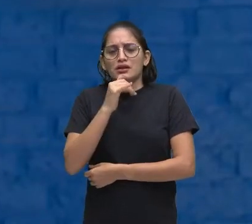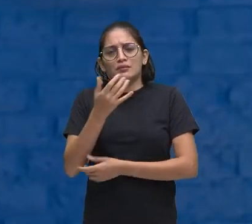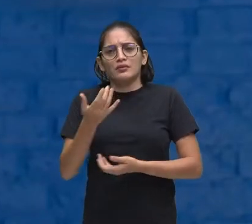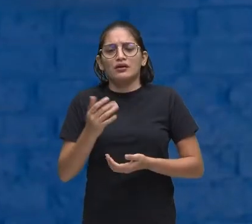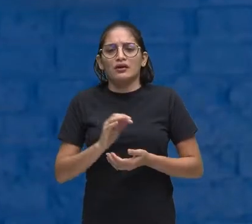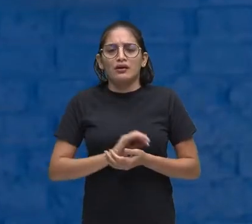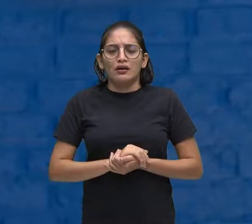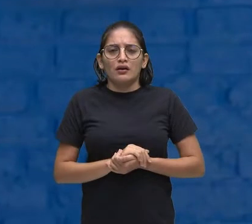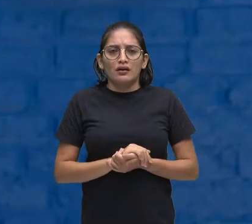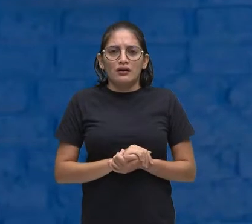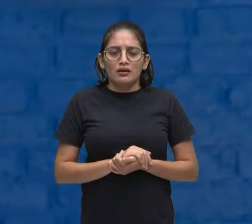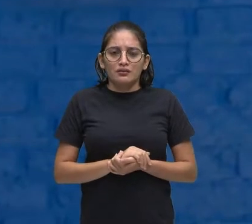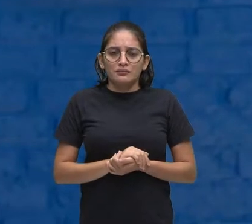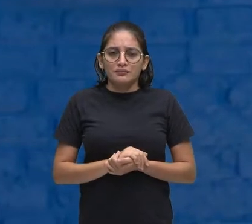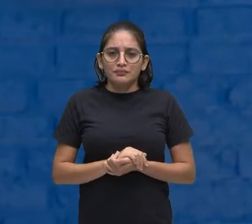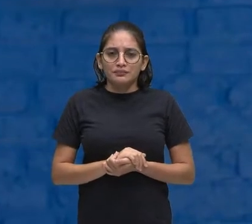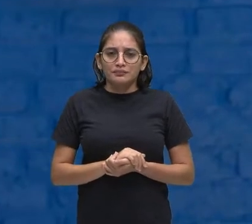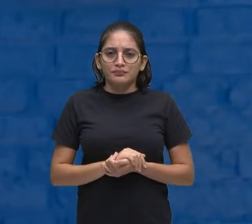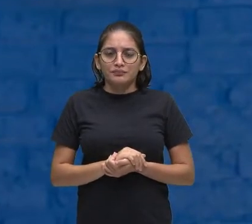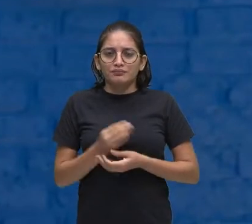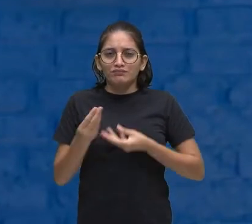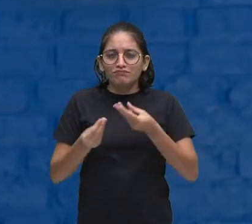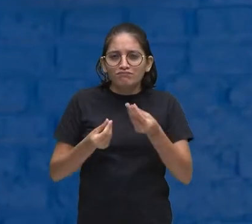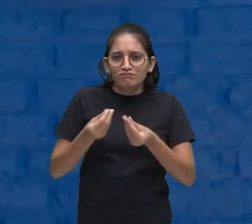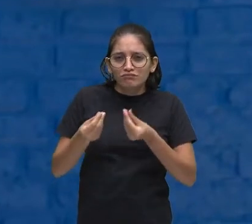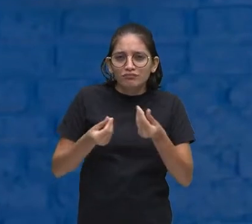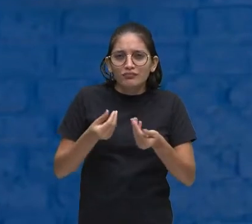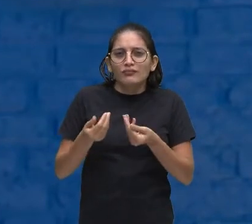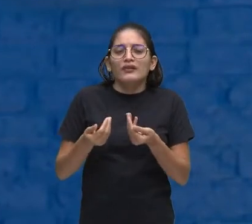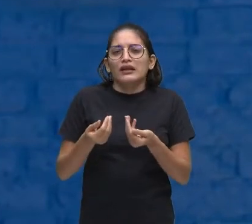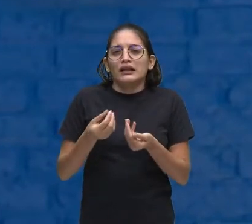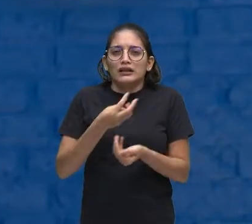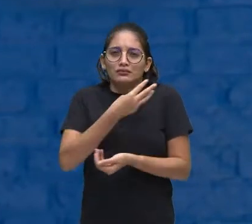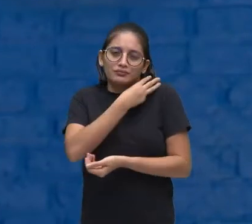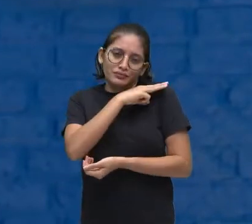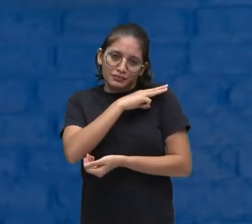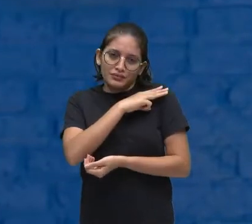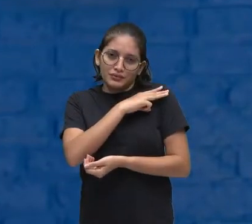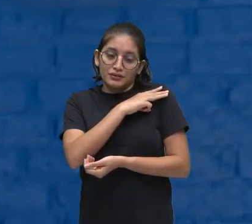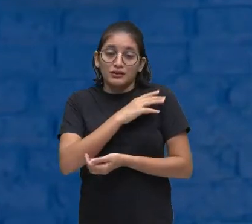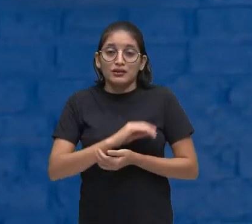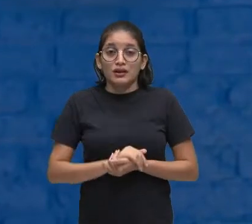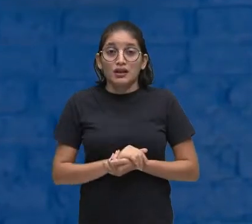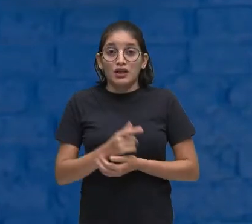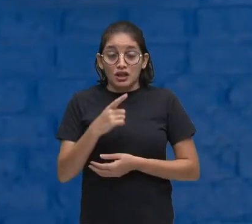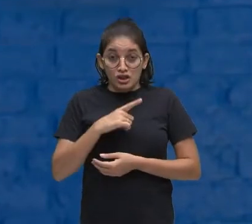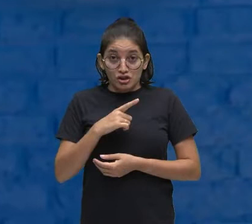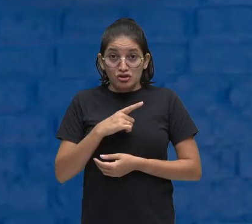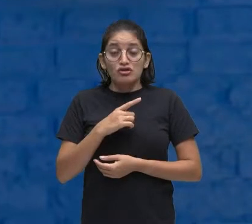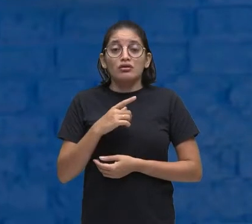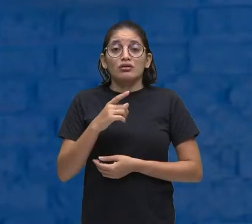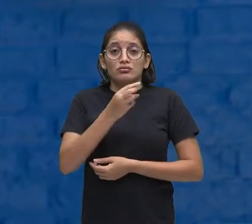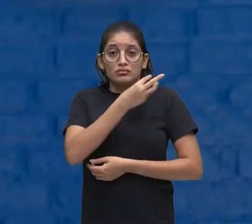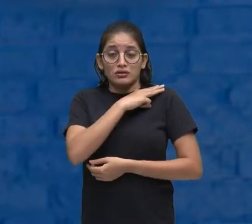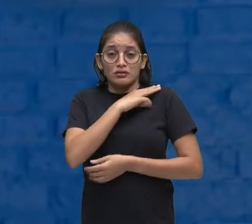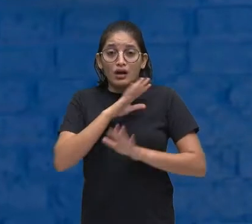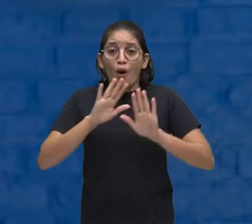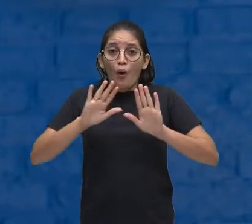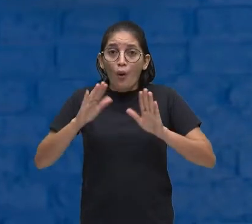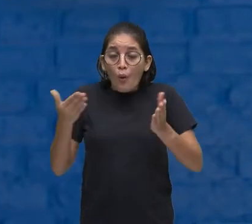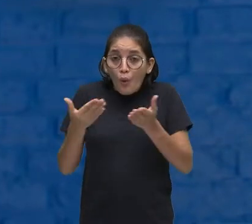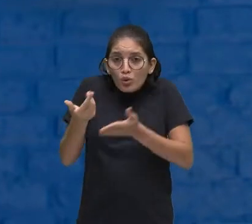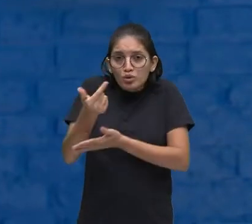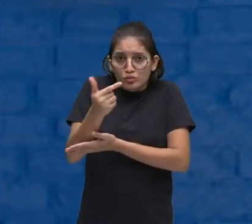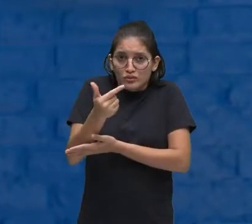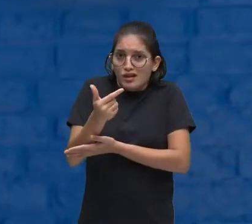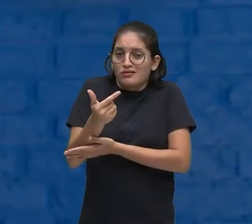situação do secundário. A gente tinha situação do secundário. Hoje a gente não tem